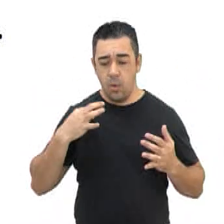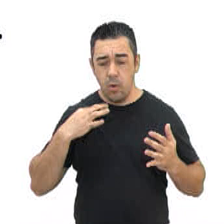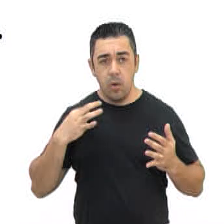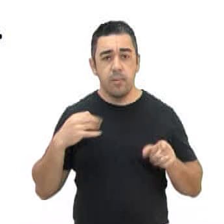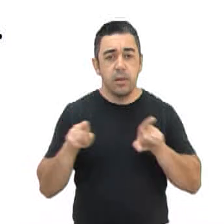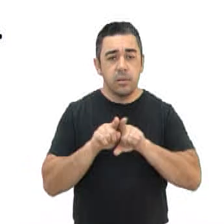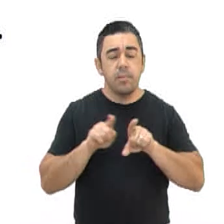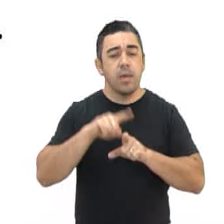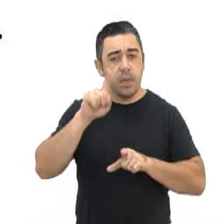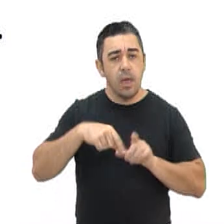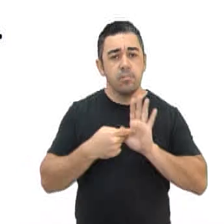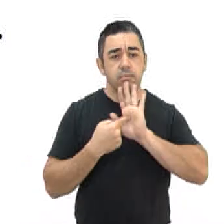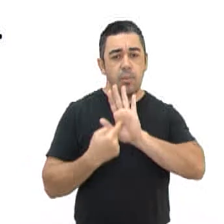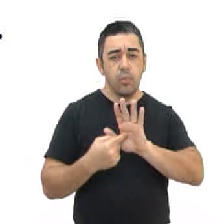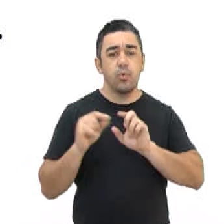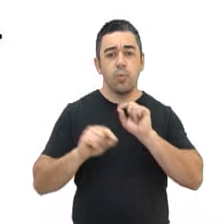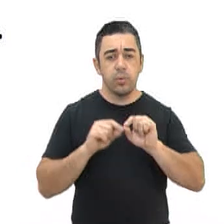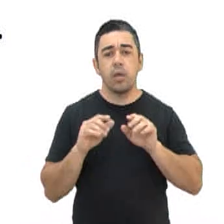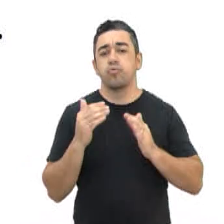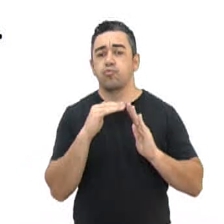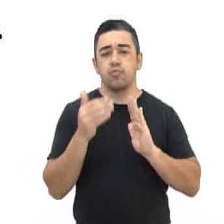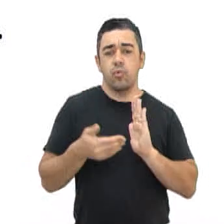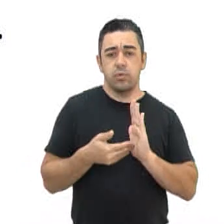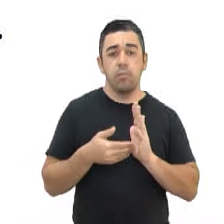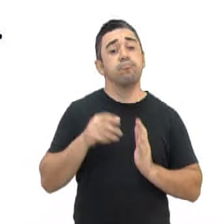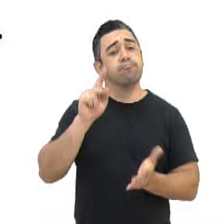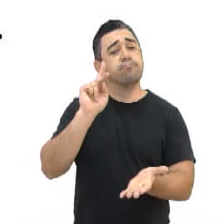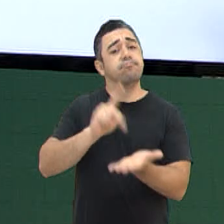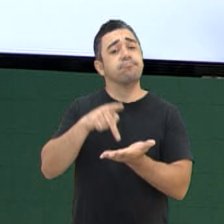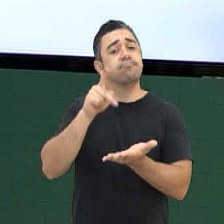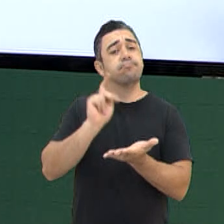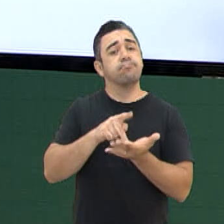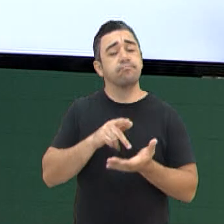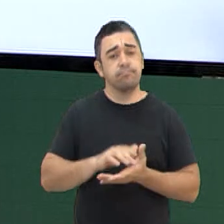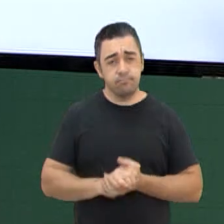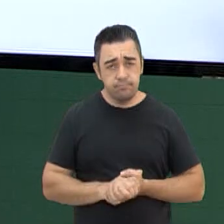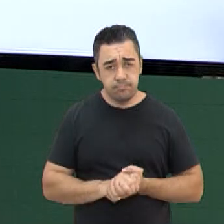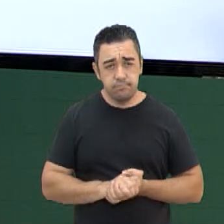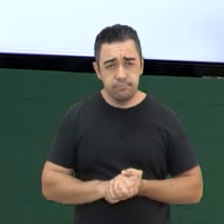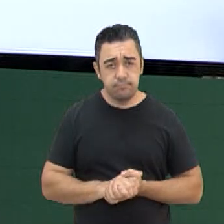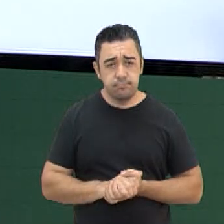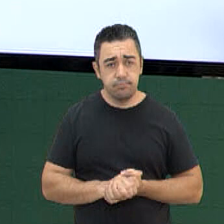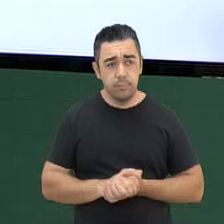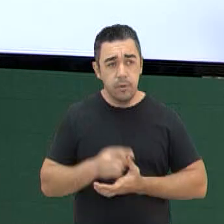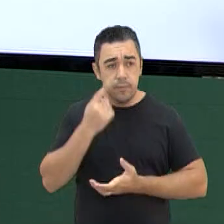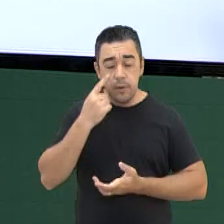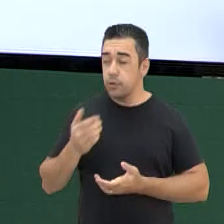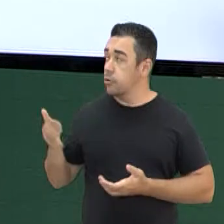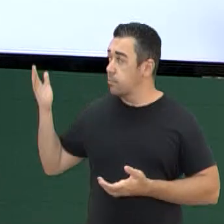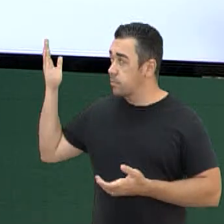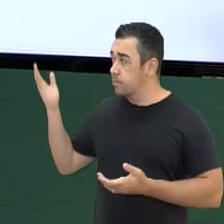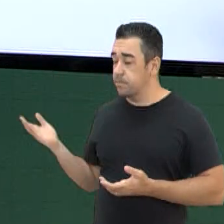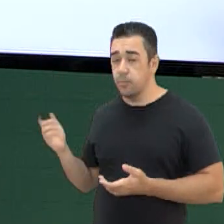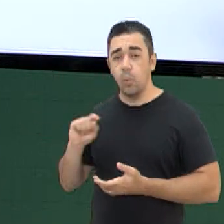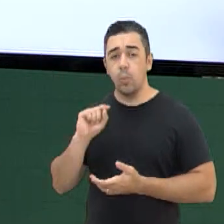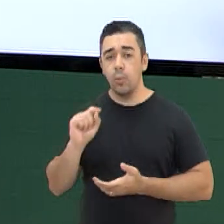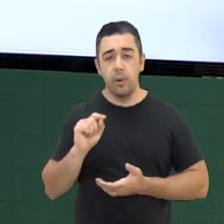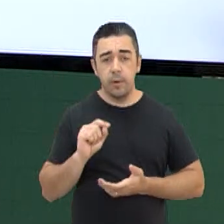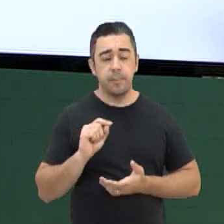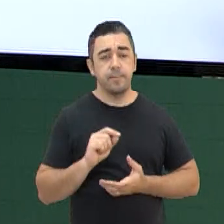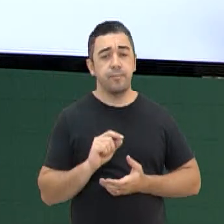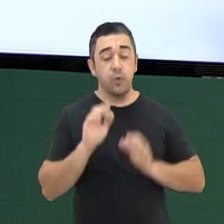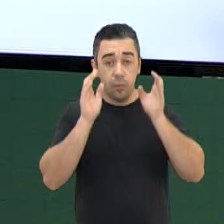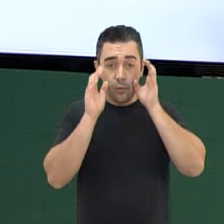figurino são reproduzidos integralmente. É verdadeiro. Então, observem que aqui